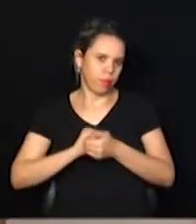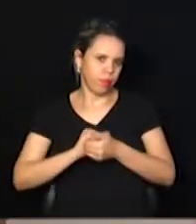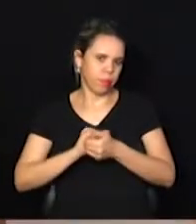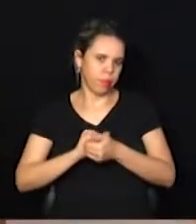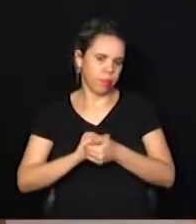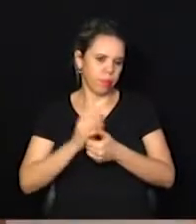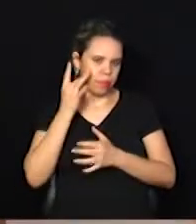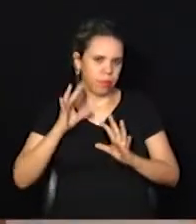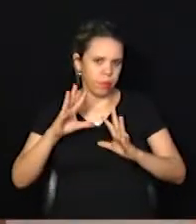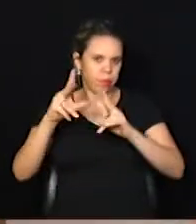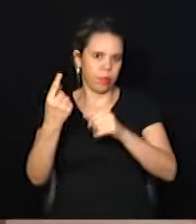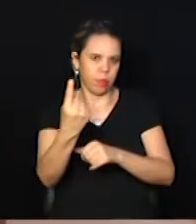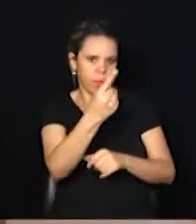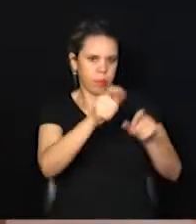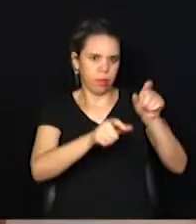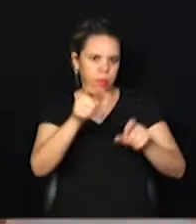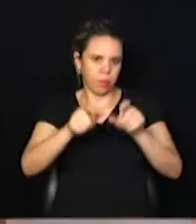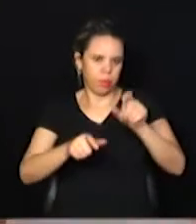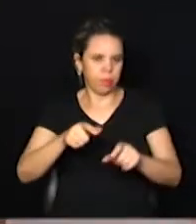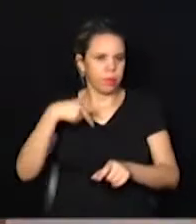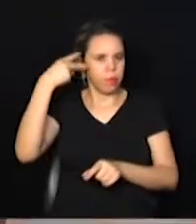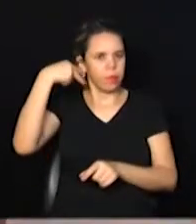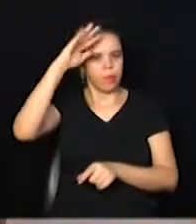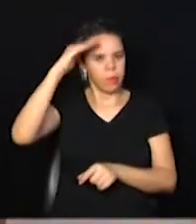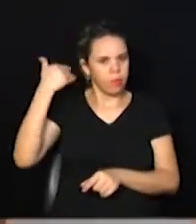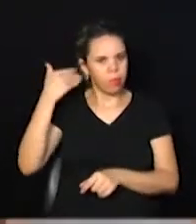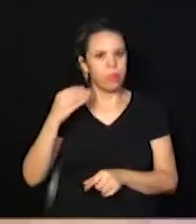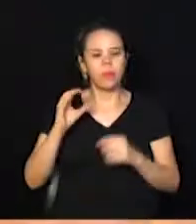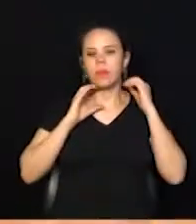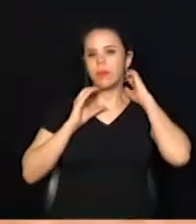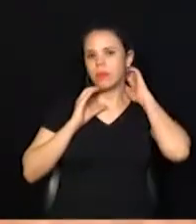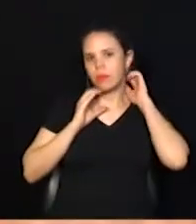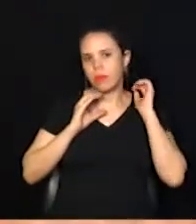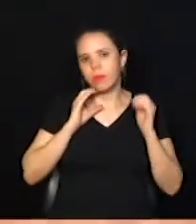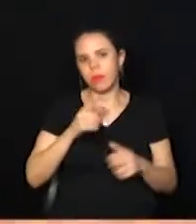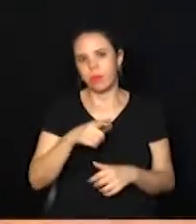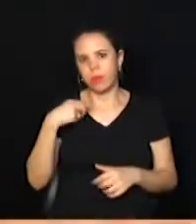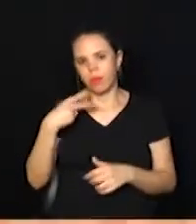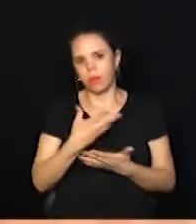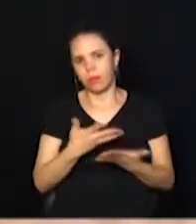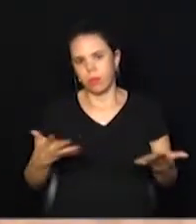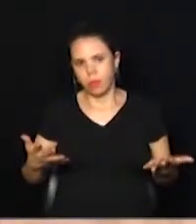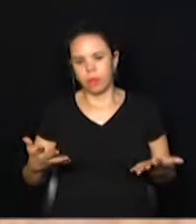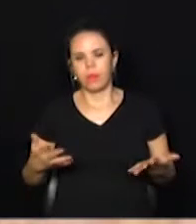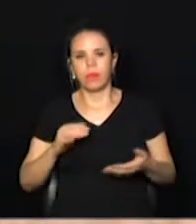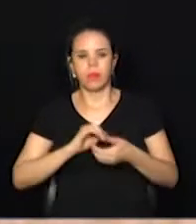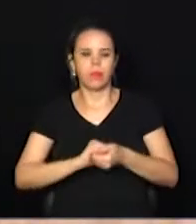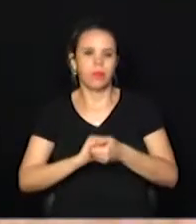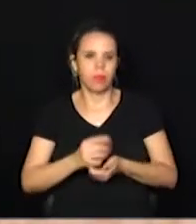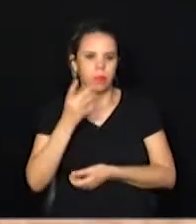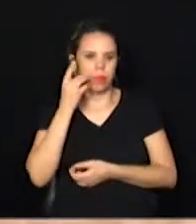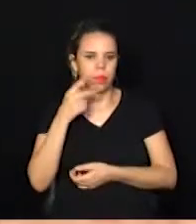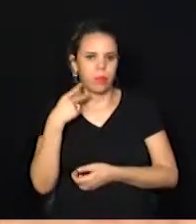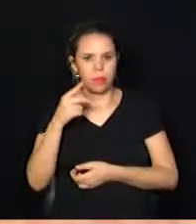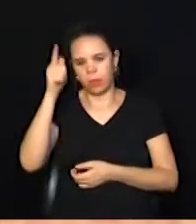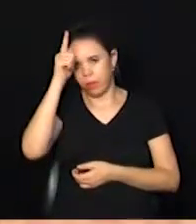presença de cada um de cada uma, Pedro Torinho, Carlão, nossos ex-vereadores, saudar a presença do vereador Gustavo